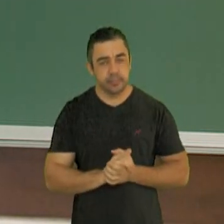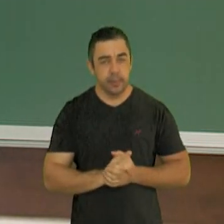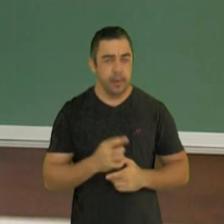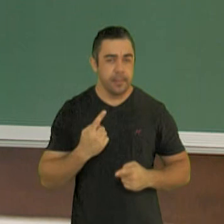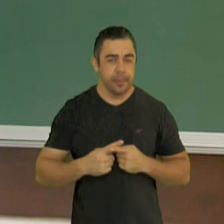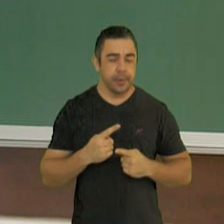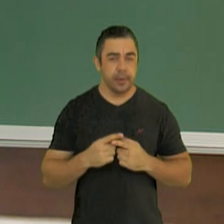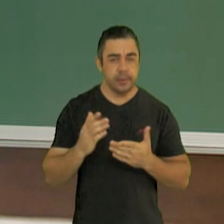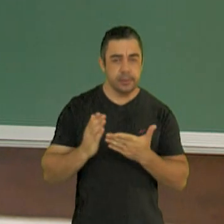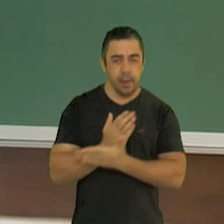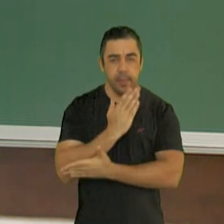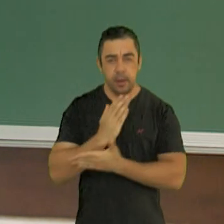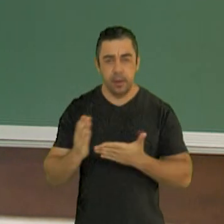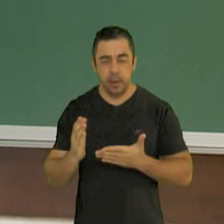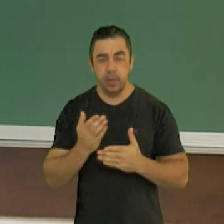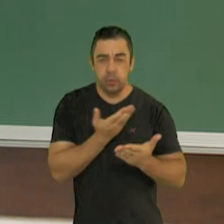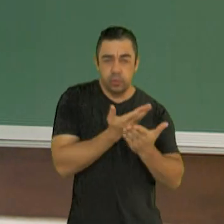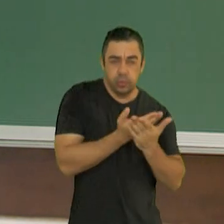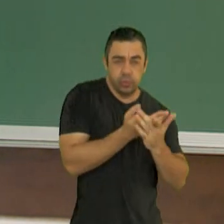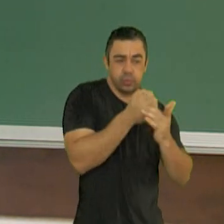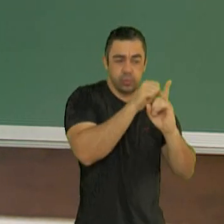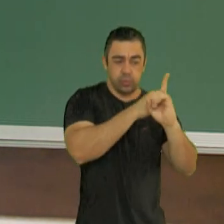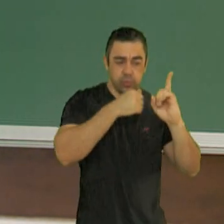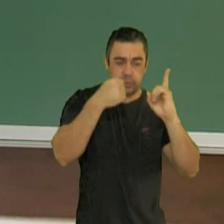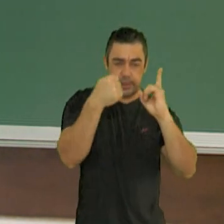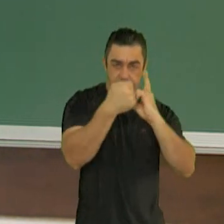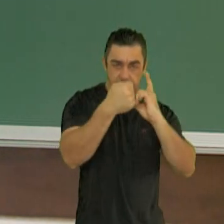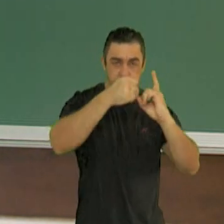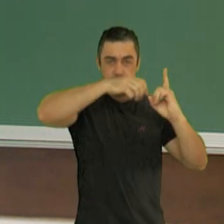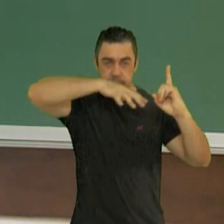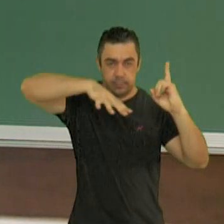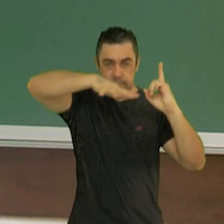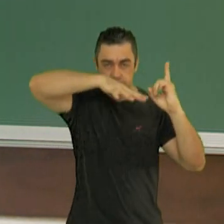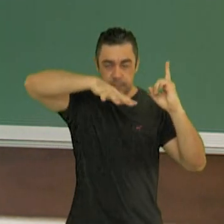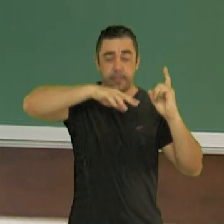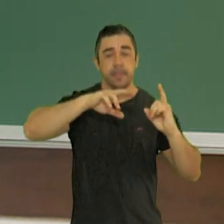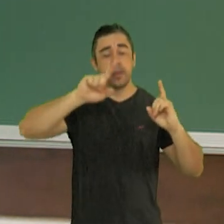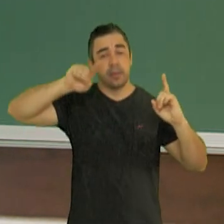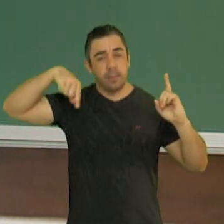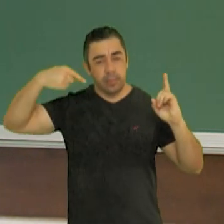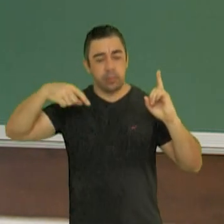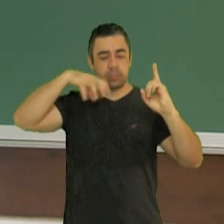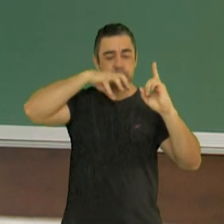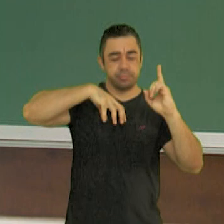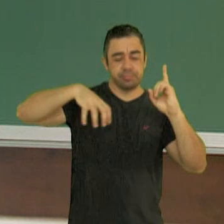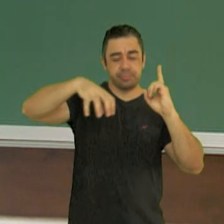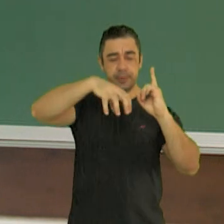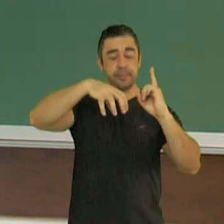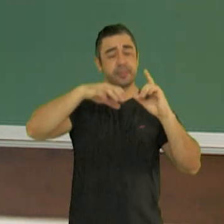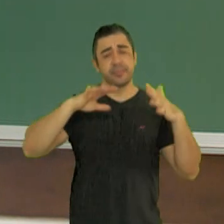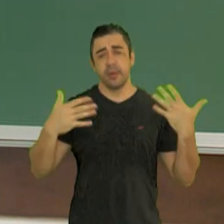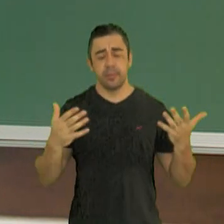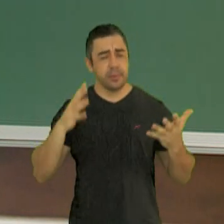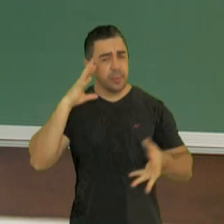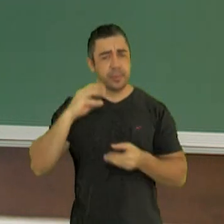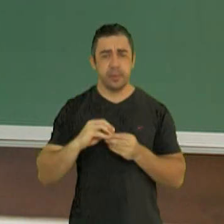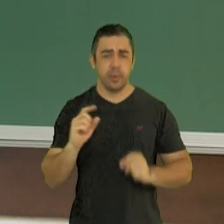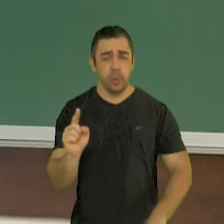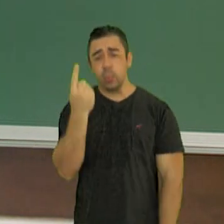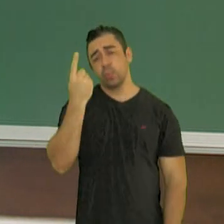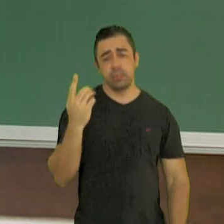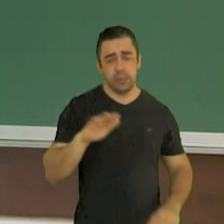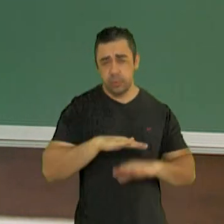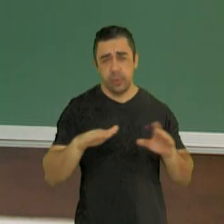da separação de se estudar separadamente a sociedade e depois o espaço, chegou-se à conclusão que isso é uma coisa só,